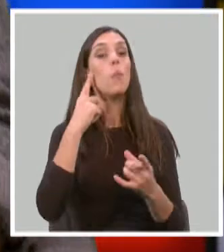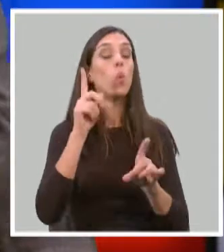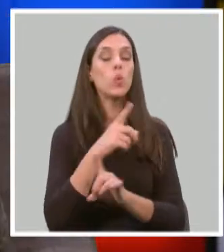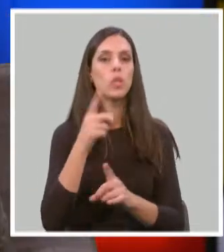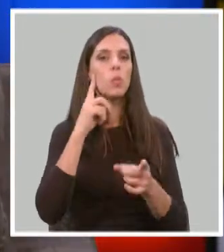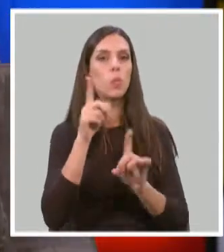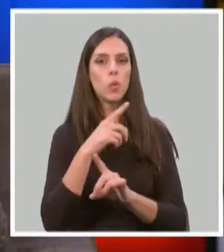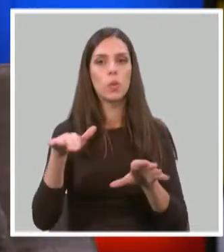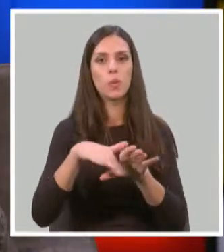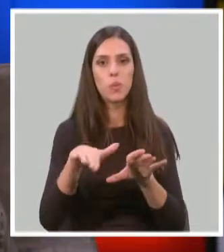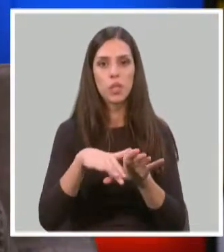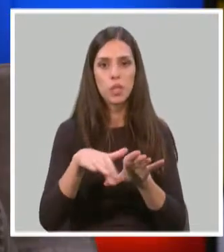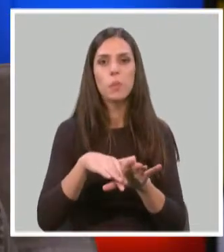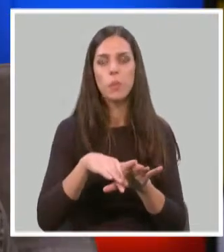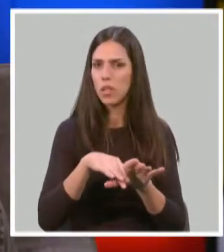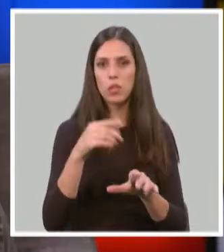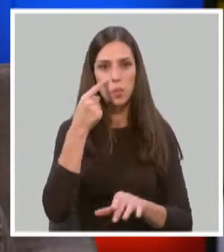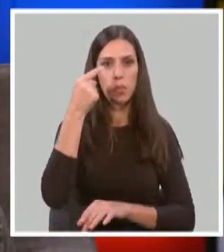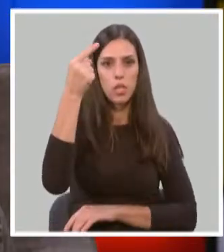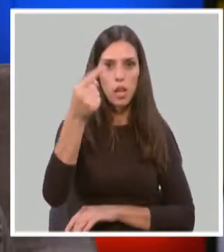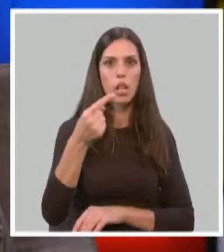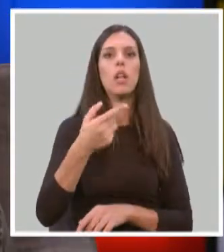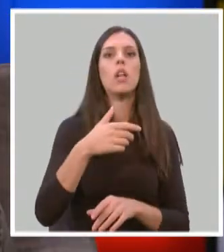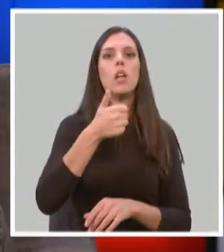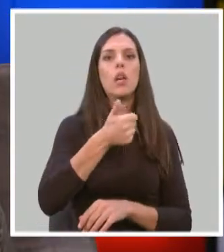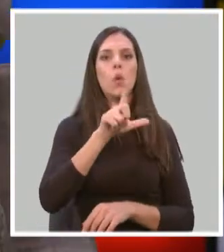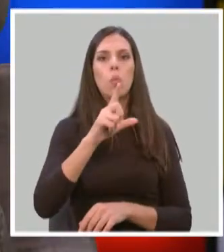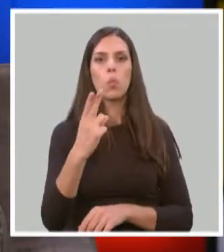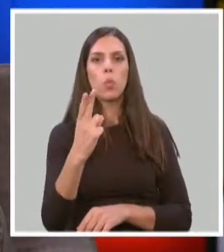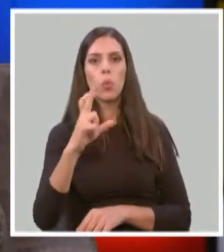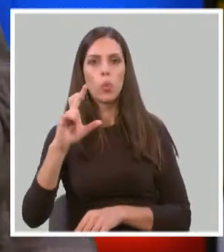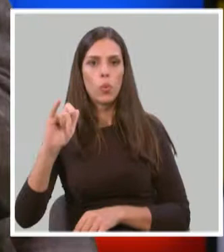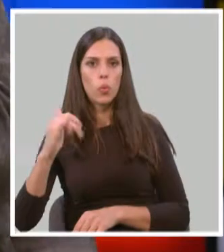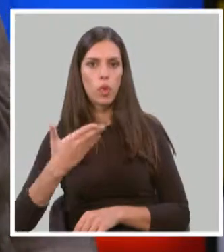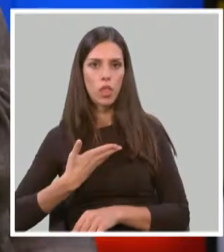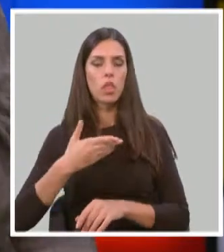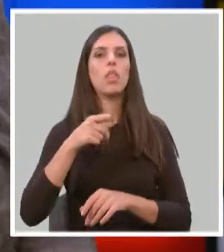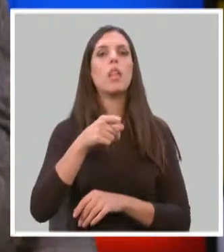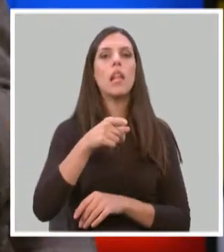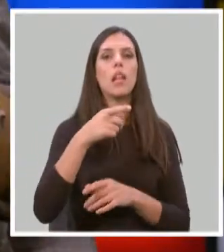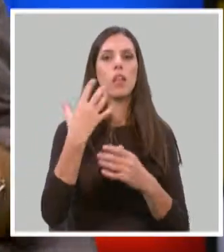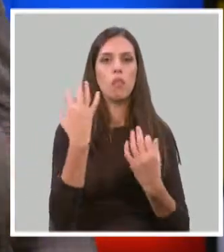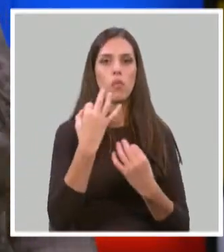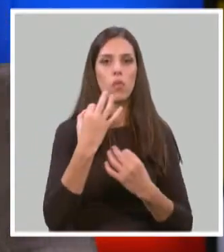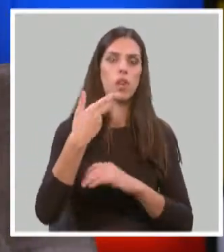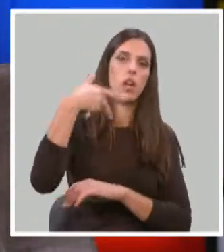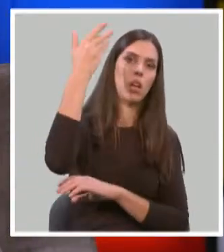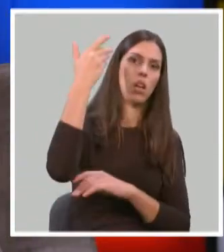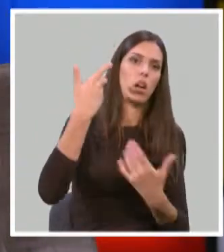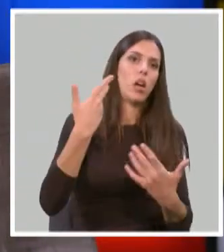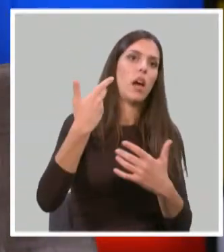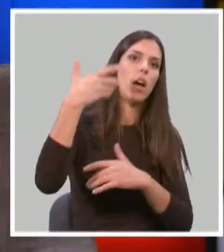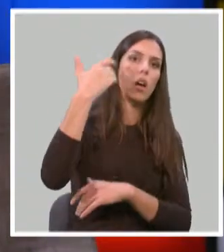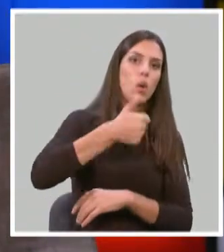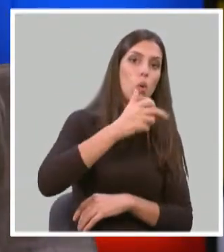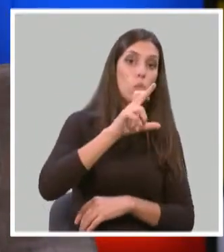grande músico, faz uma participação especial. E esse filme passa-se quase todo em Brooklyn, que hoje é o paraíso hipster, mas naquela altura era um bairro